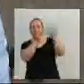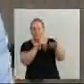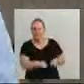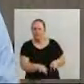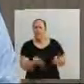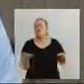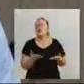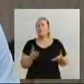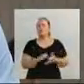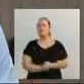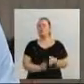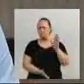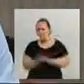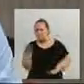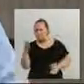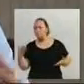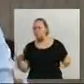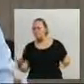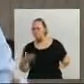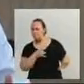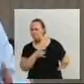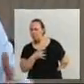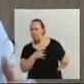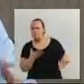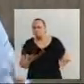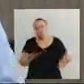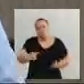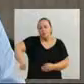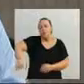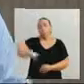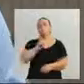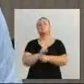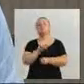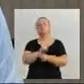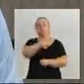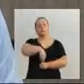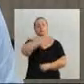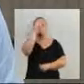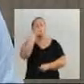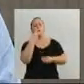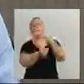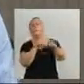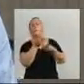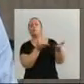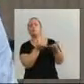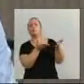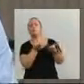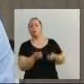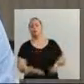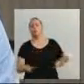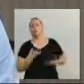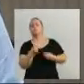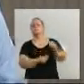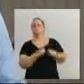Botaram a cola no meio das pernas, vazaram? Então, nós estamos esperando a prestação de contas da intervenção. Porque intervenção por